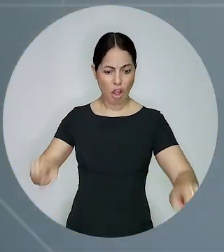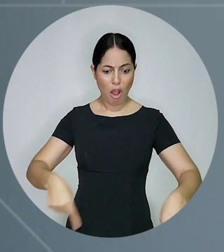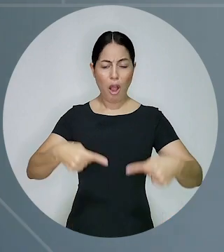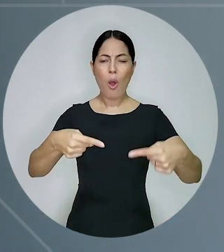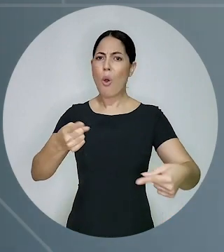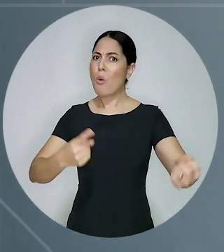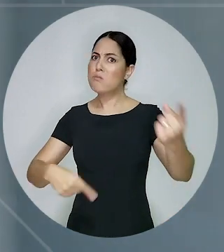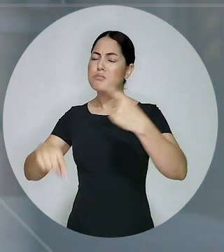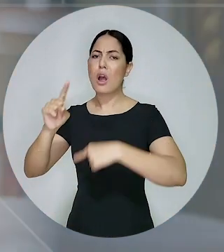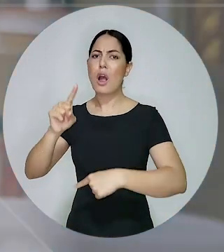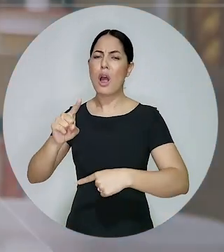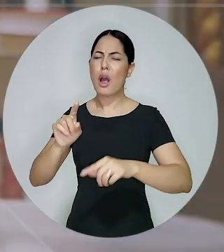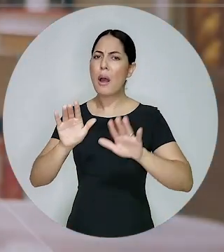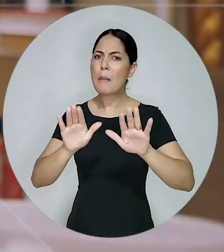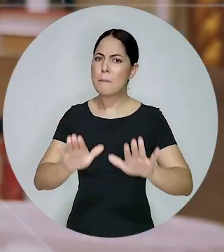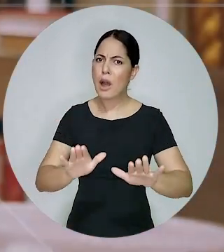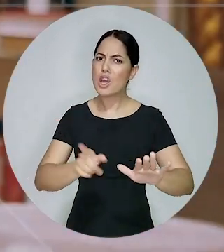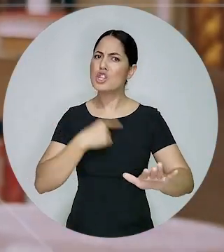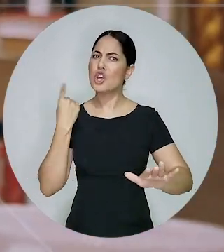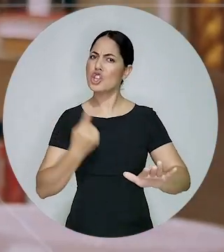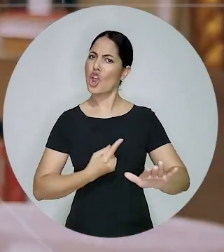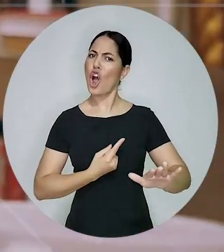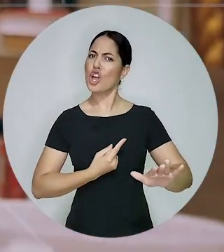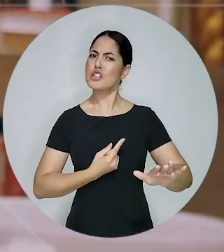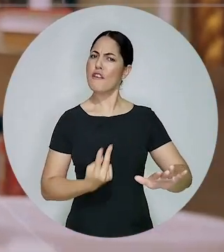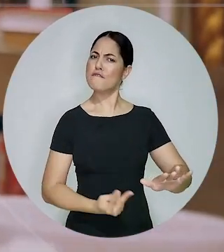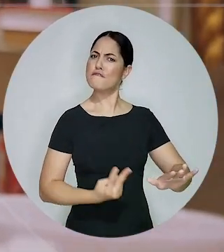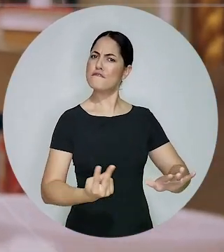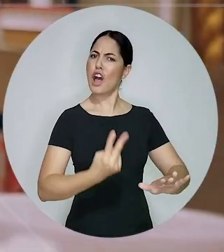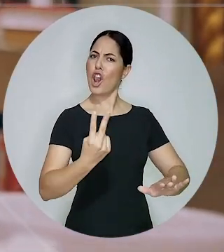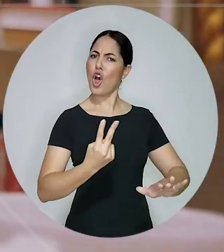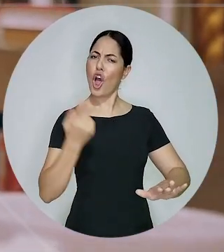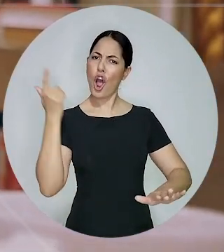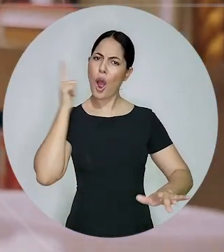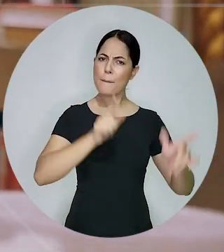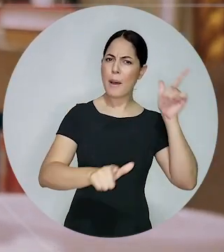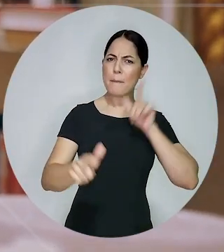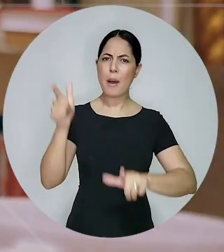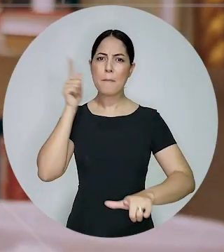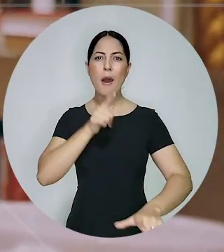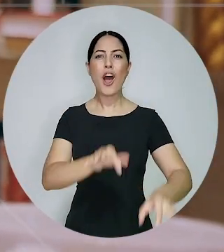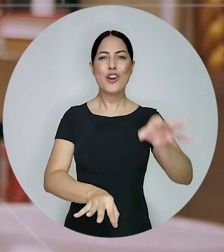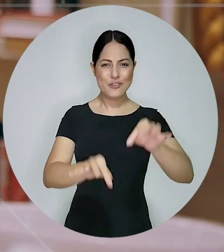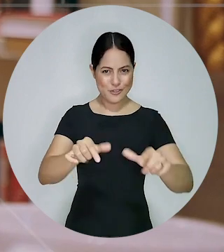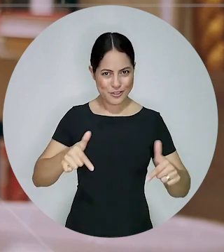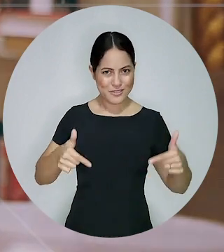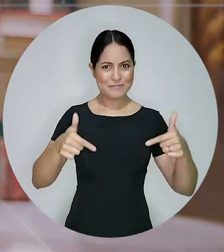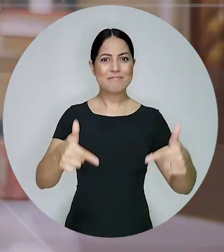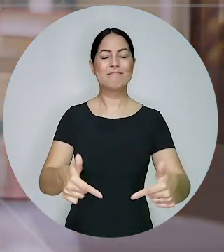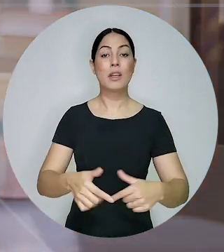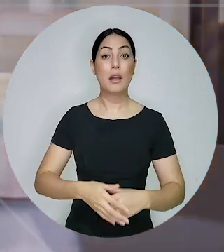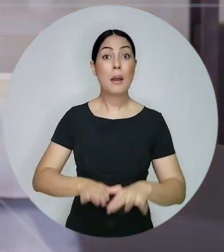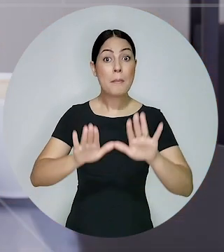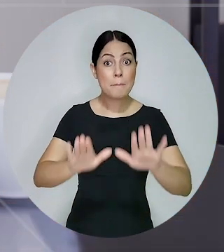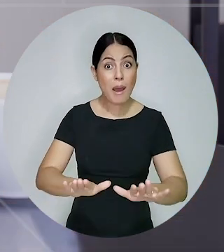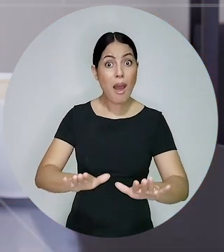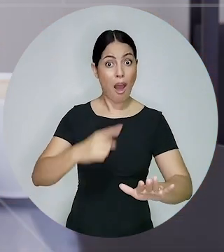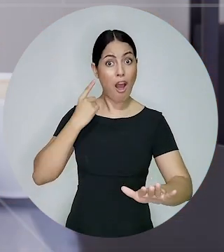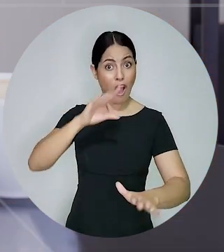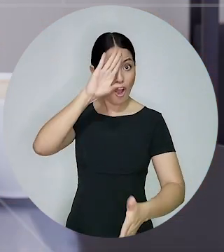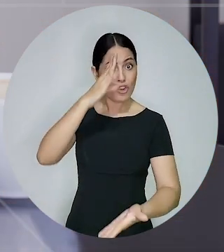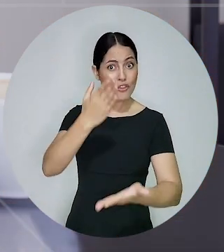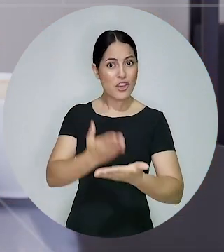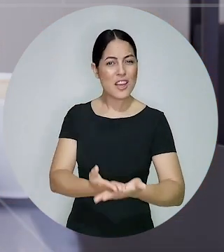os desafios que já superamos. Fazer justiça aos valores que construímos e, o mais importante, fazer justiça